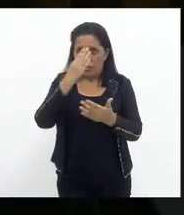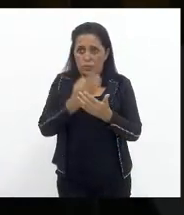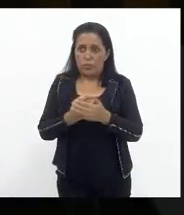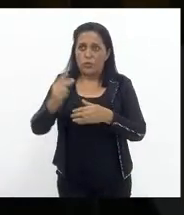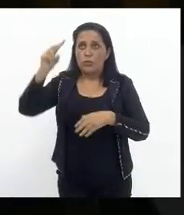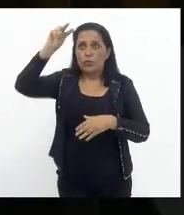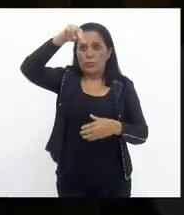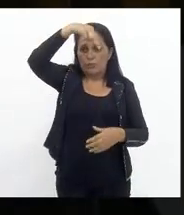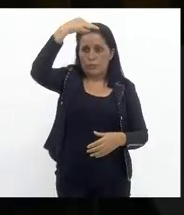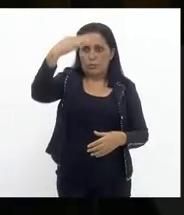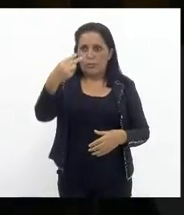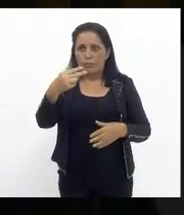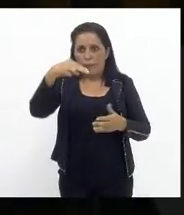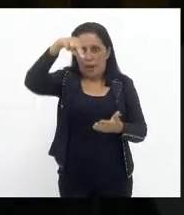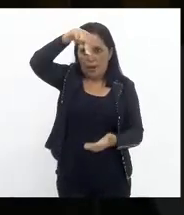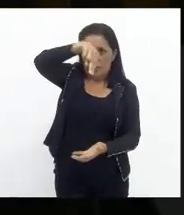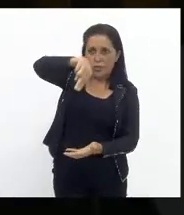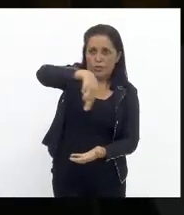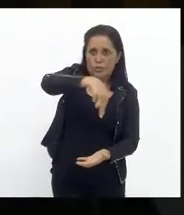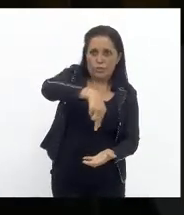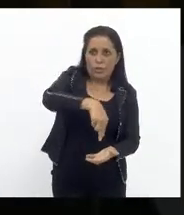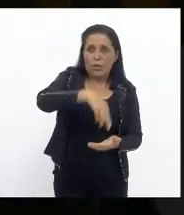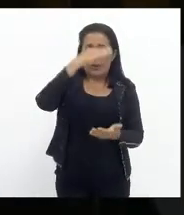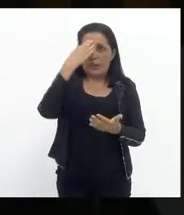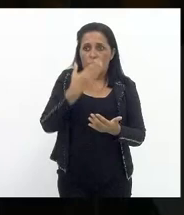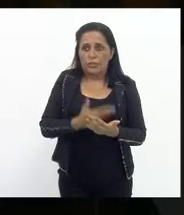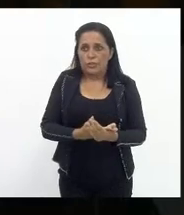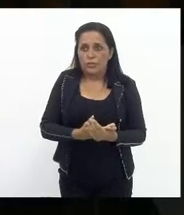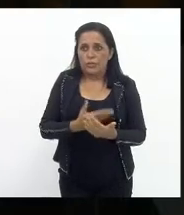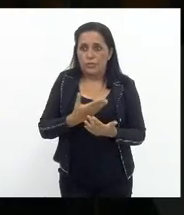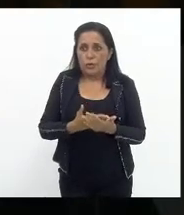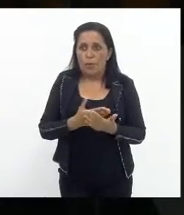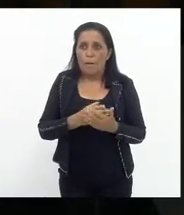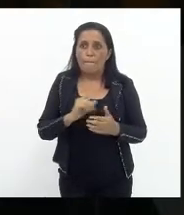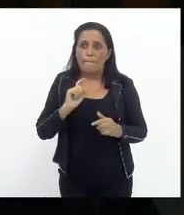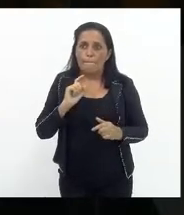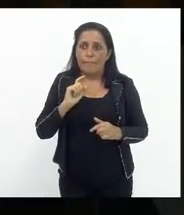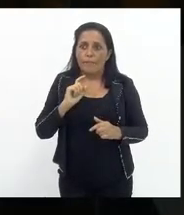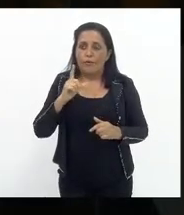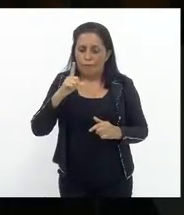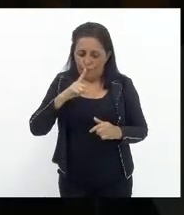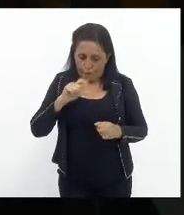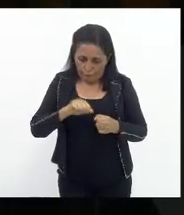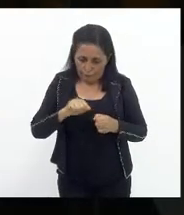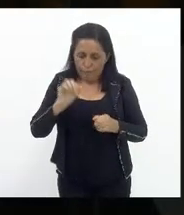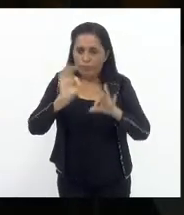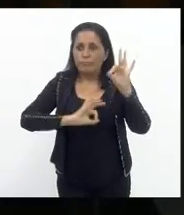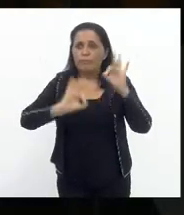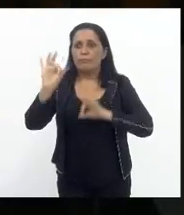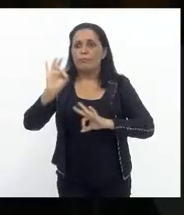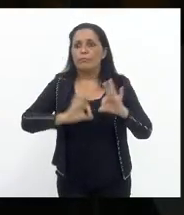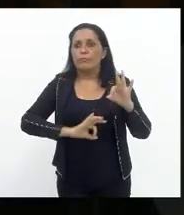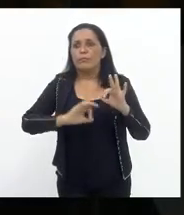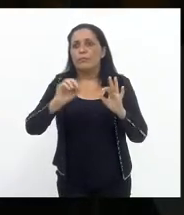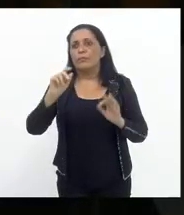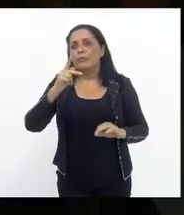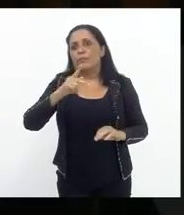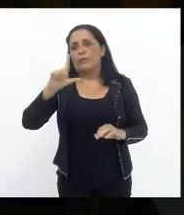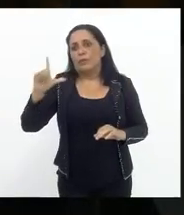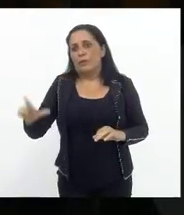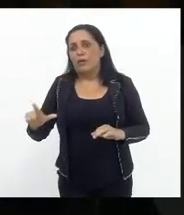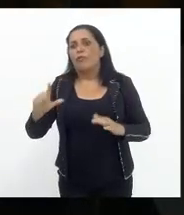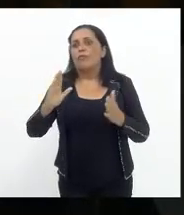numa escola que ela tem um potencial militarizado. Fiz o projeto de lei, foi aprovado,